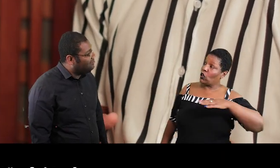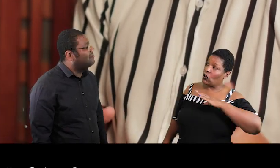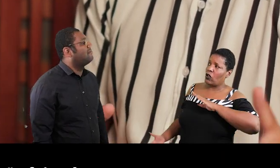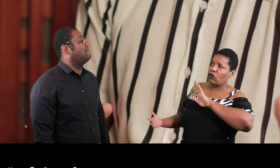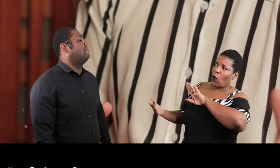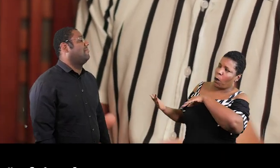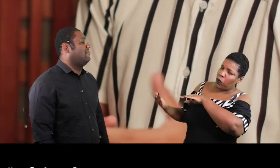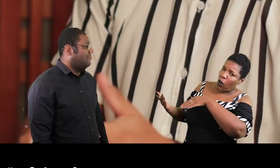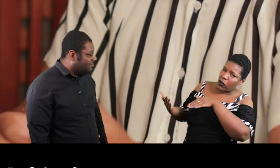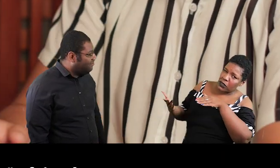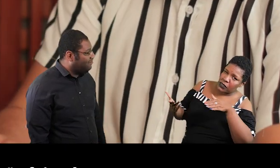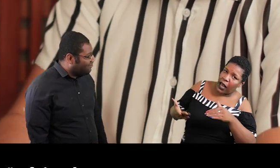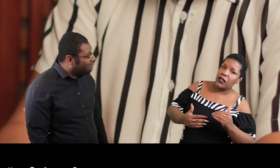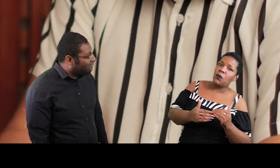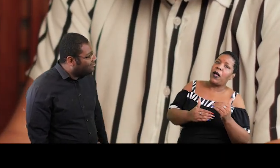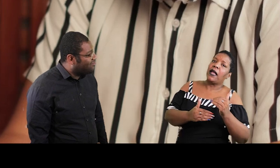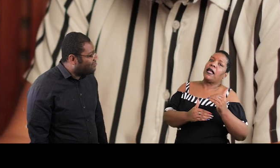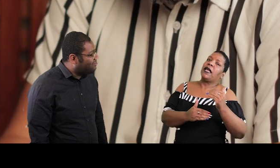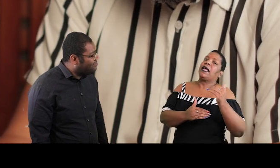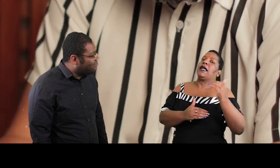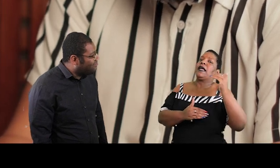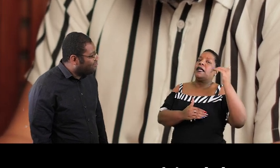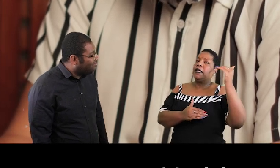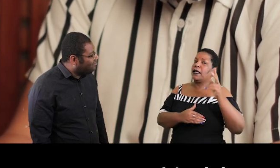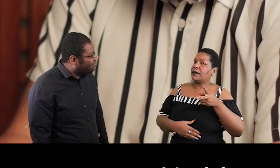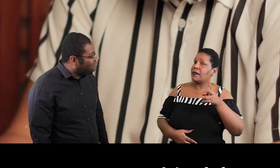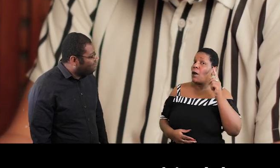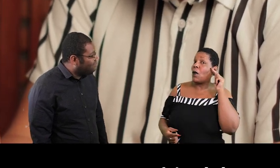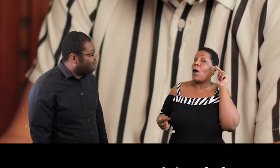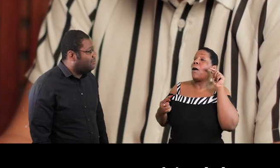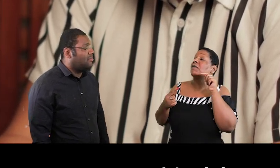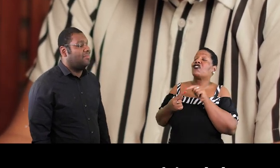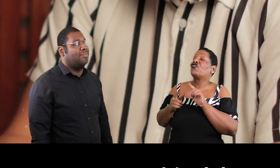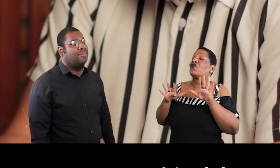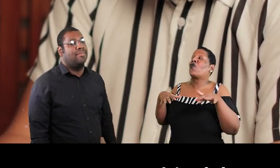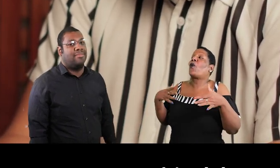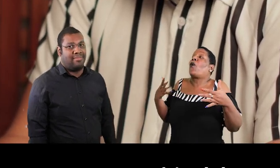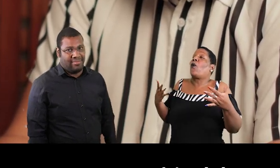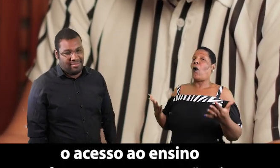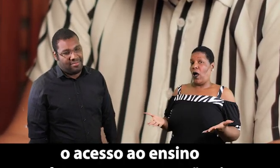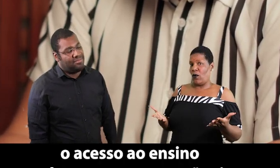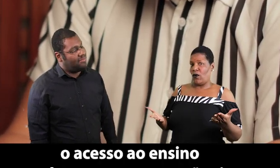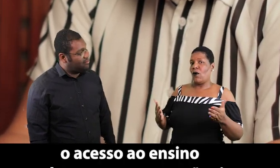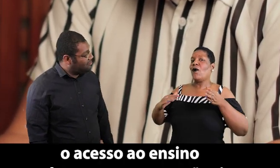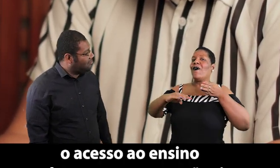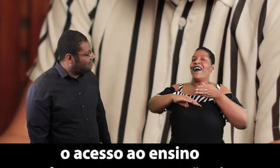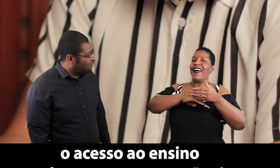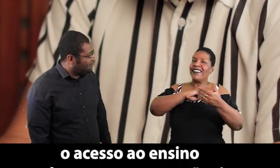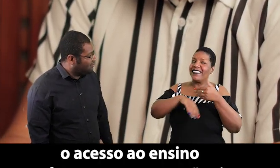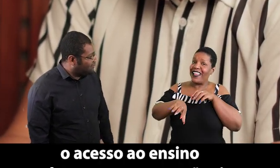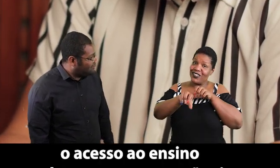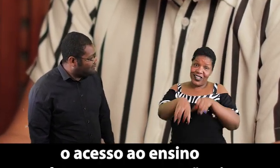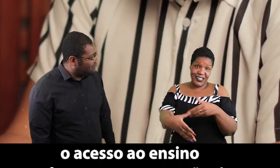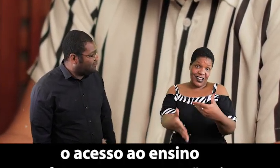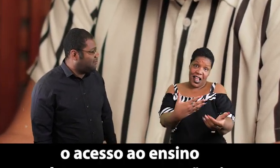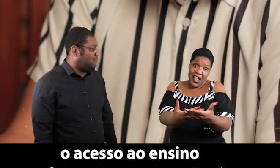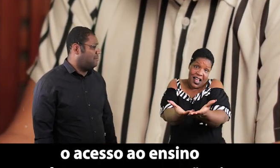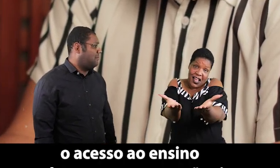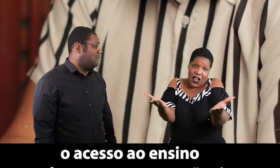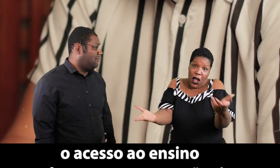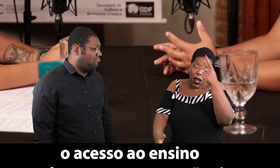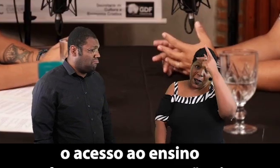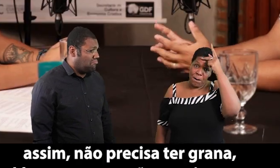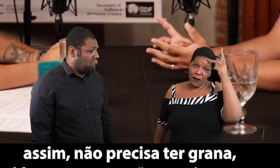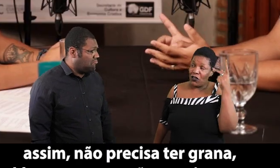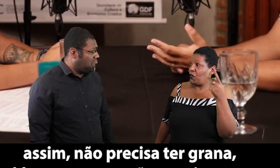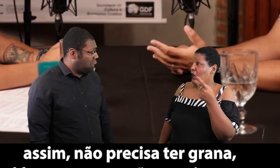um processo ali para crescer, né? Sim. E sempre com o propósito de levar o acesso ao ensino a qualquer pessoa que